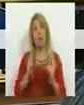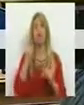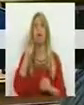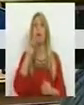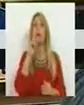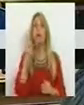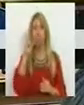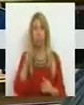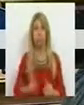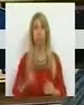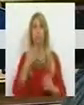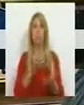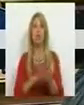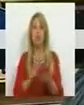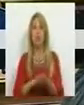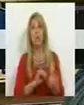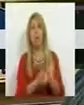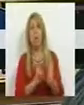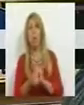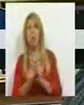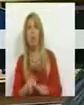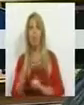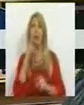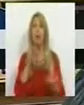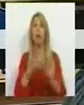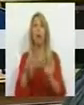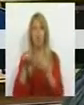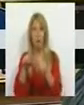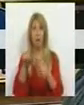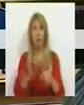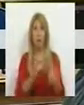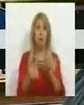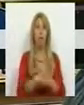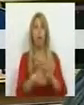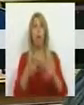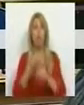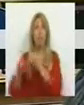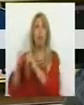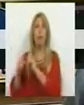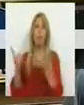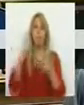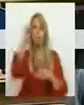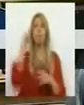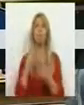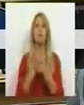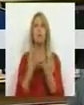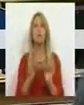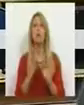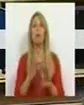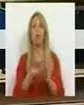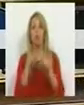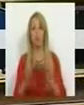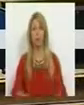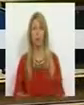por reverter um conjunto de reformas, e esta aqui também reverteram, mas foi para prejudicar os cuidados hospitalares. Por isso, Sr. Ministro, o que eu pergunto